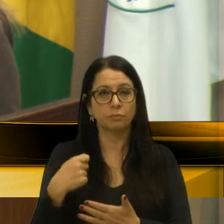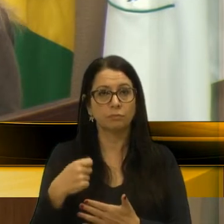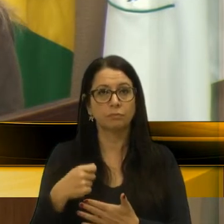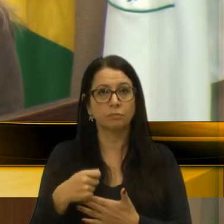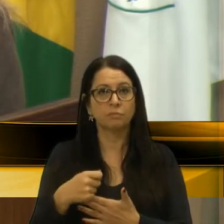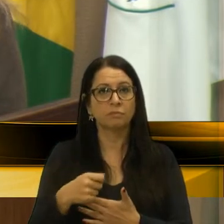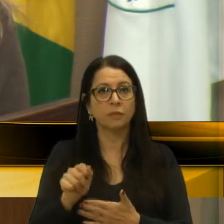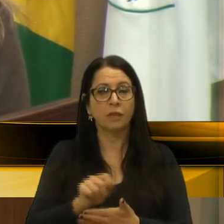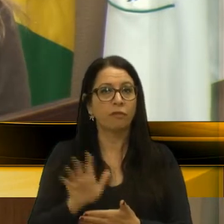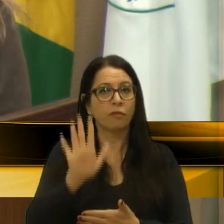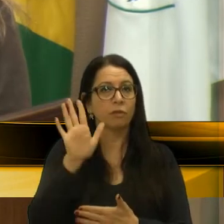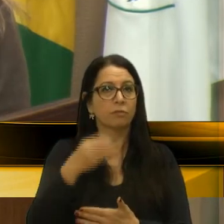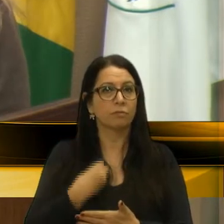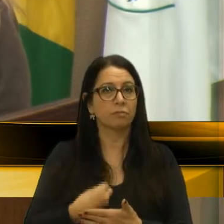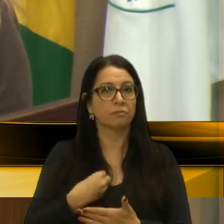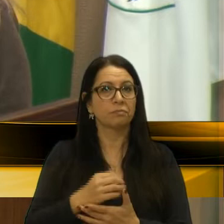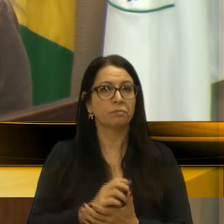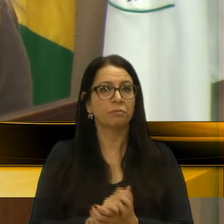dar valor à vida.